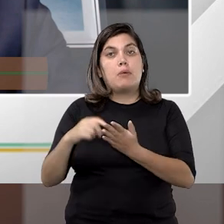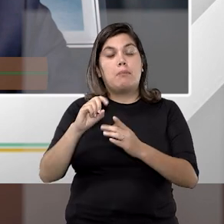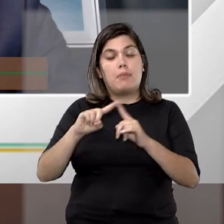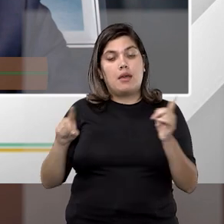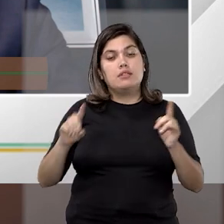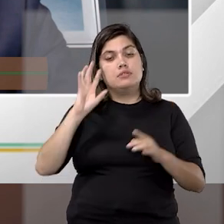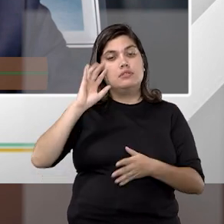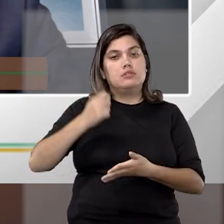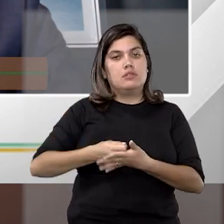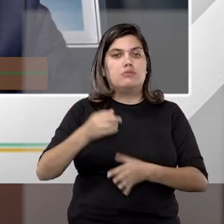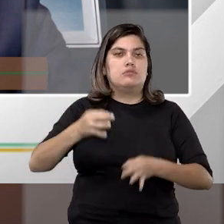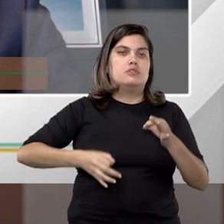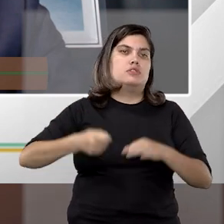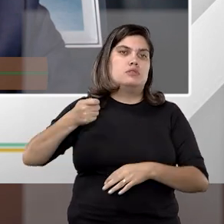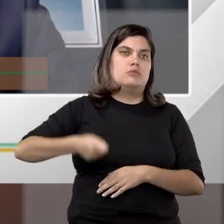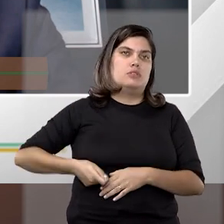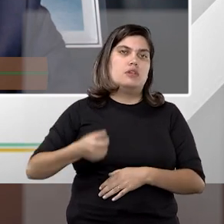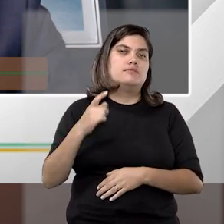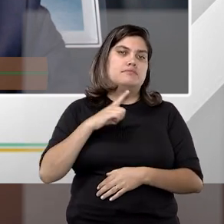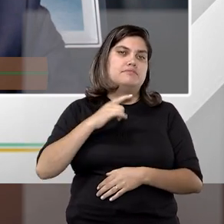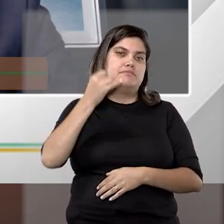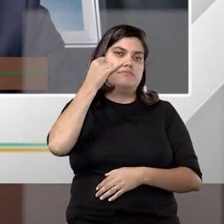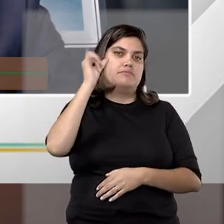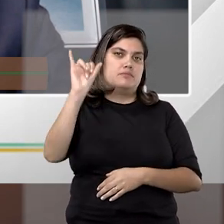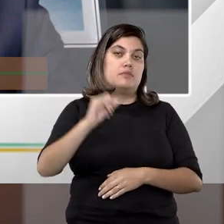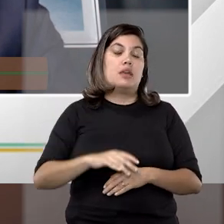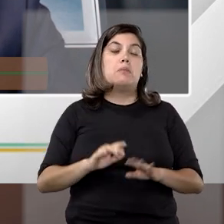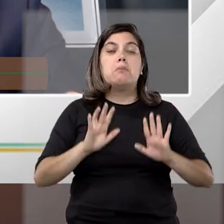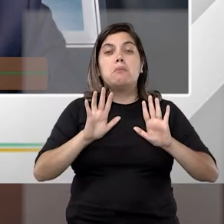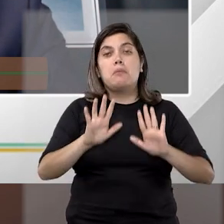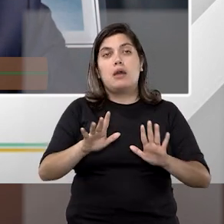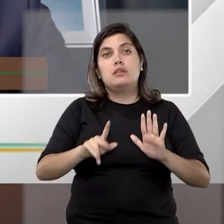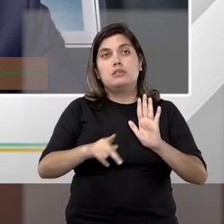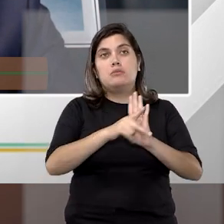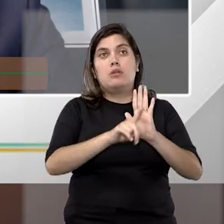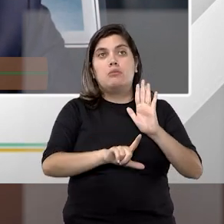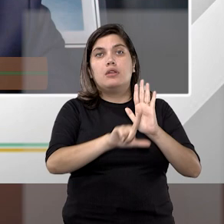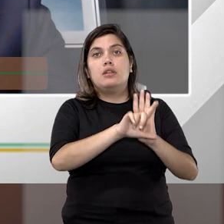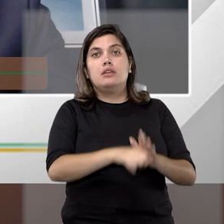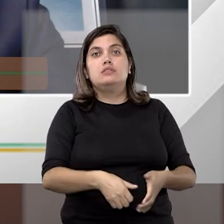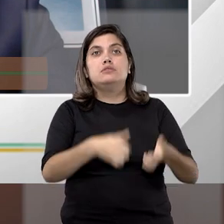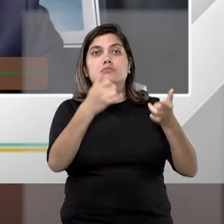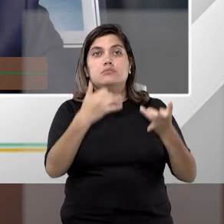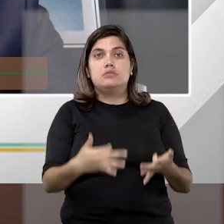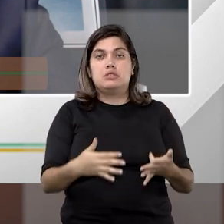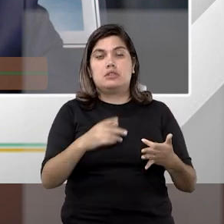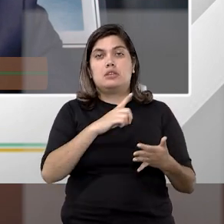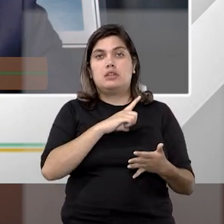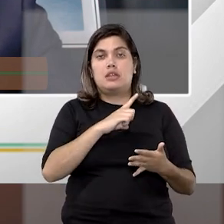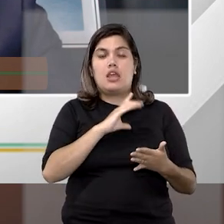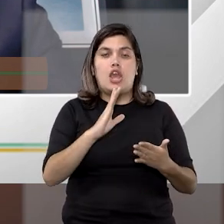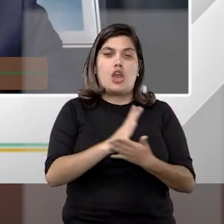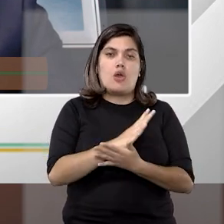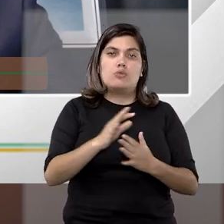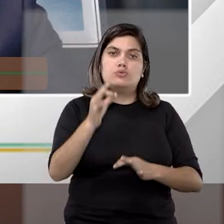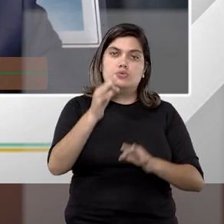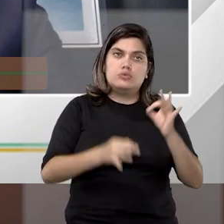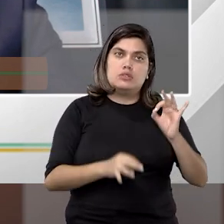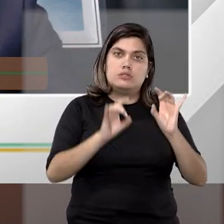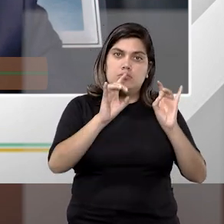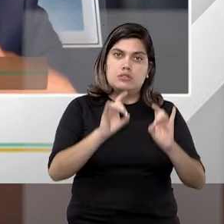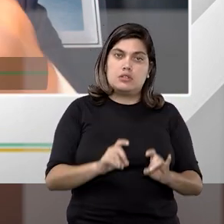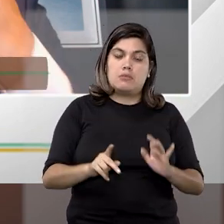mas após decisões dos tribunais e isso foi evitado todavia a própria lei menciona EA